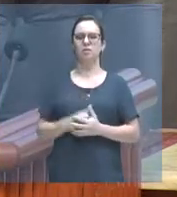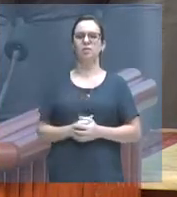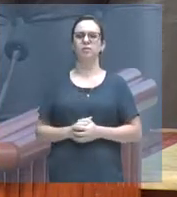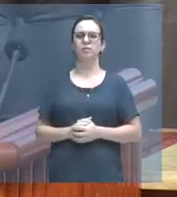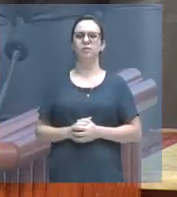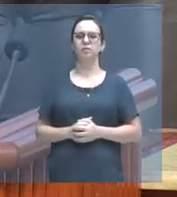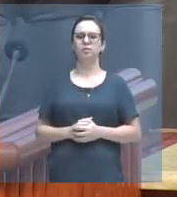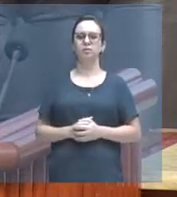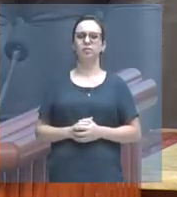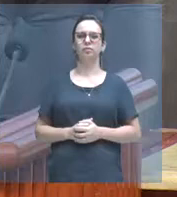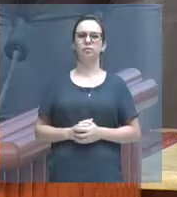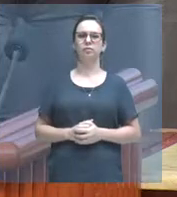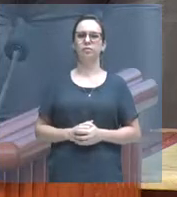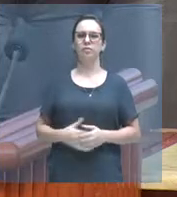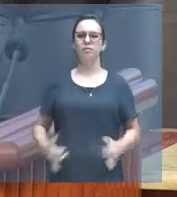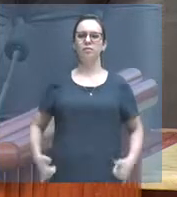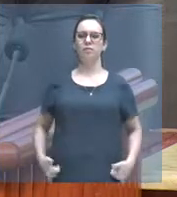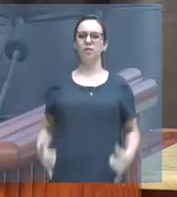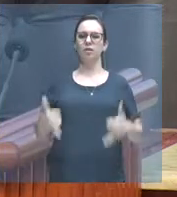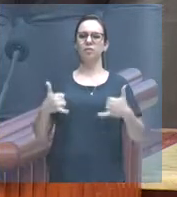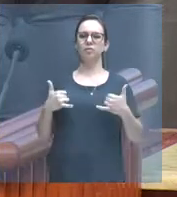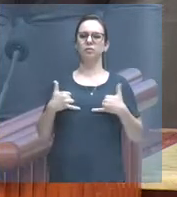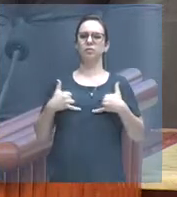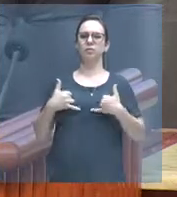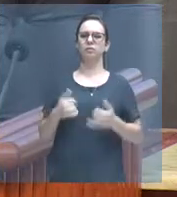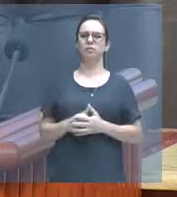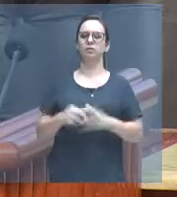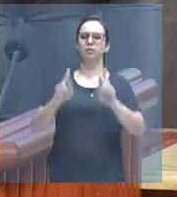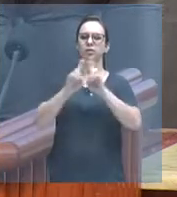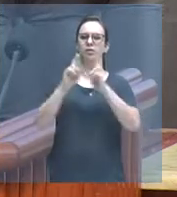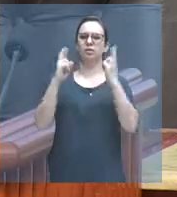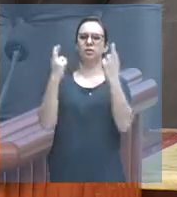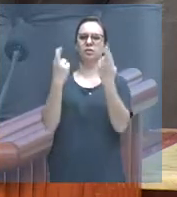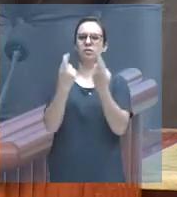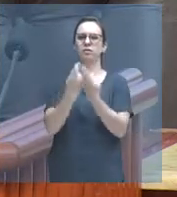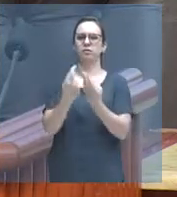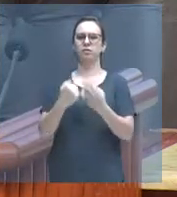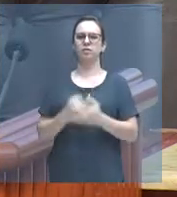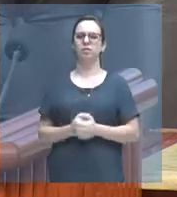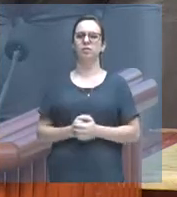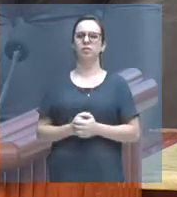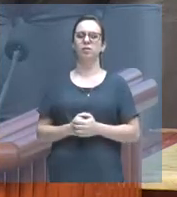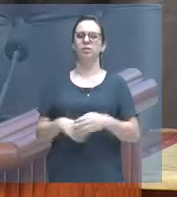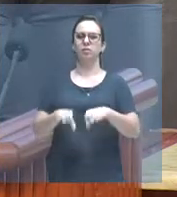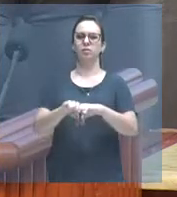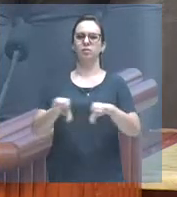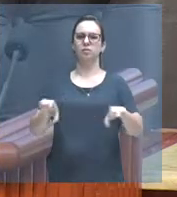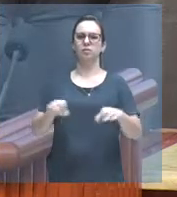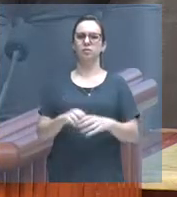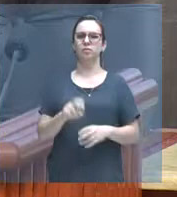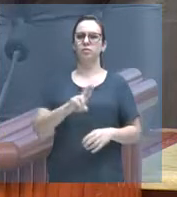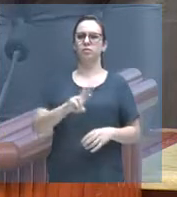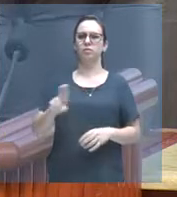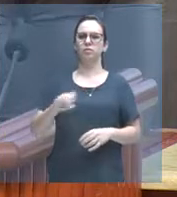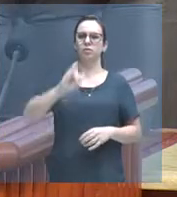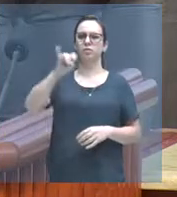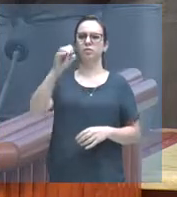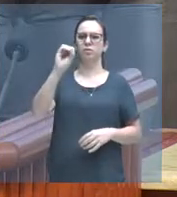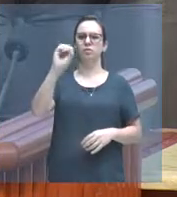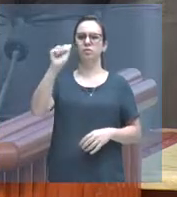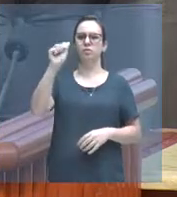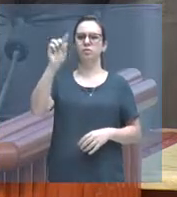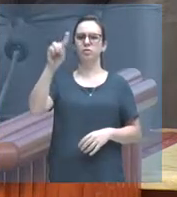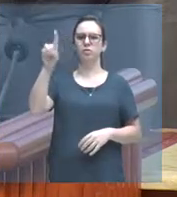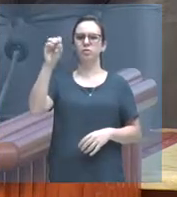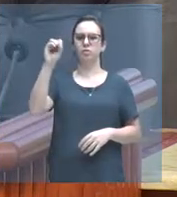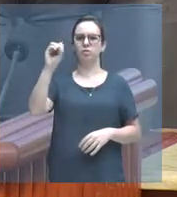Cerimonial da sessão solene para entrega do título honorífico de cidadão assisense ao senhor João Gonçalves Lima,